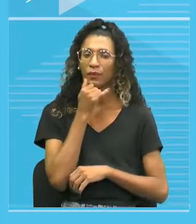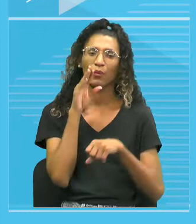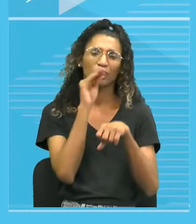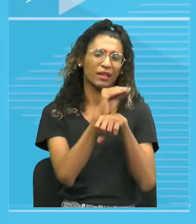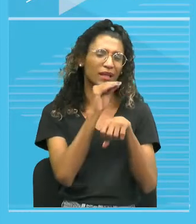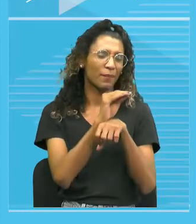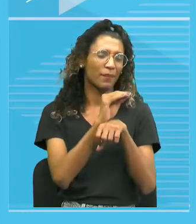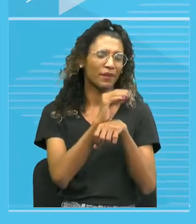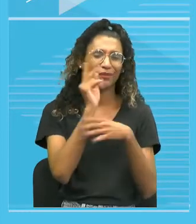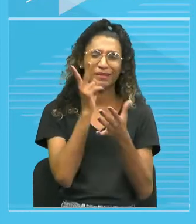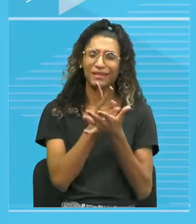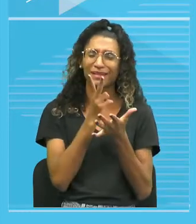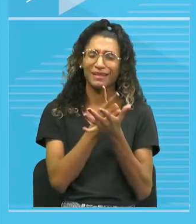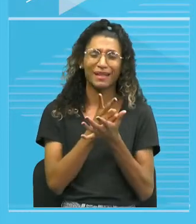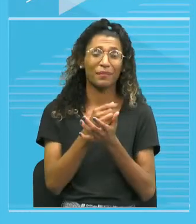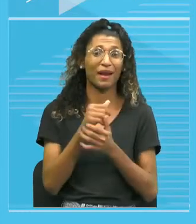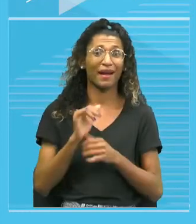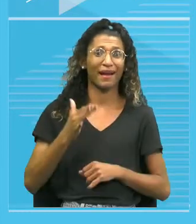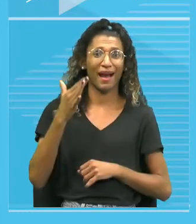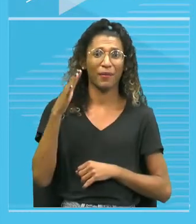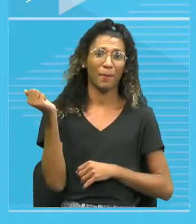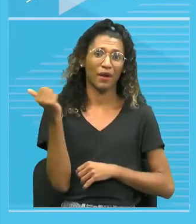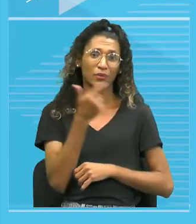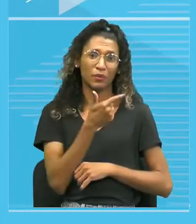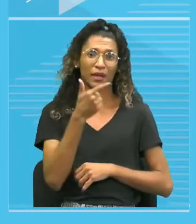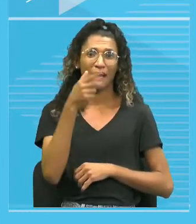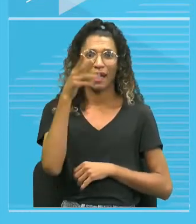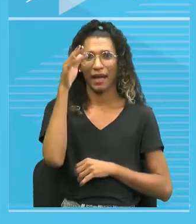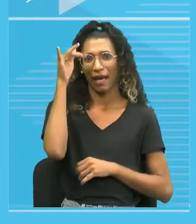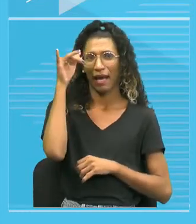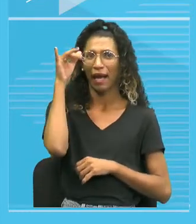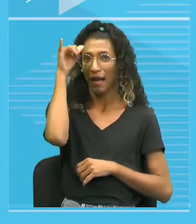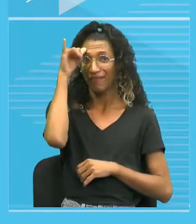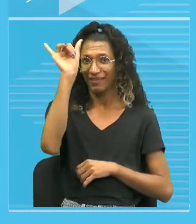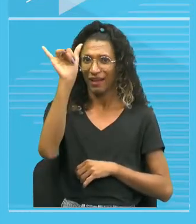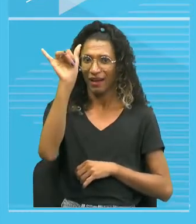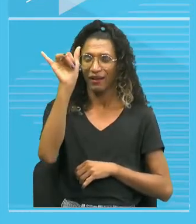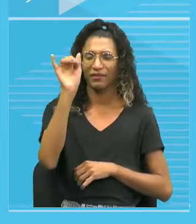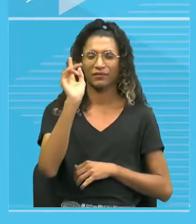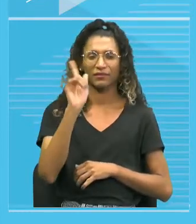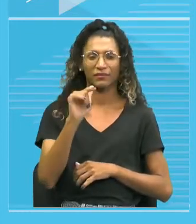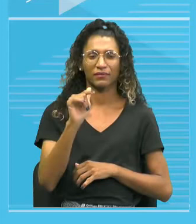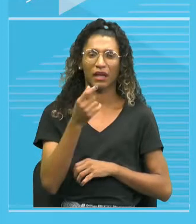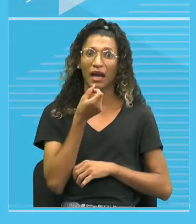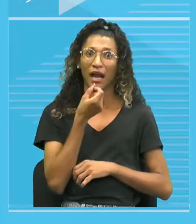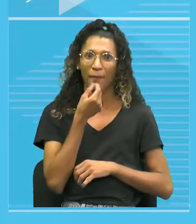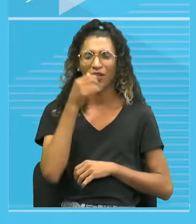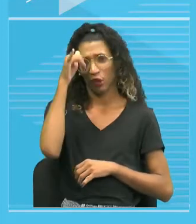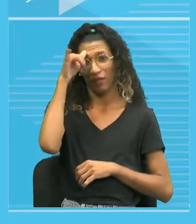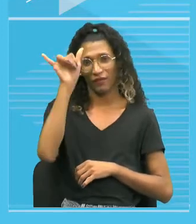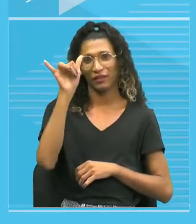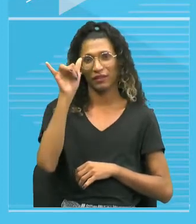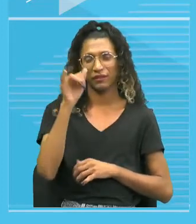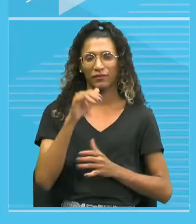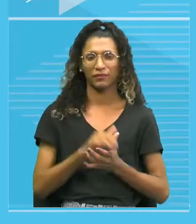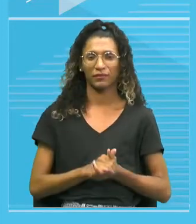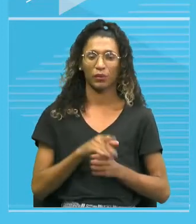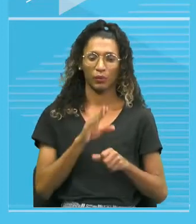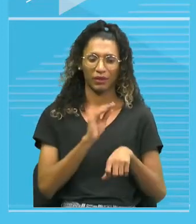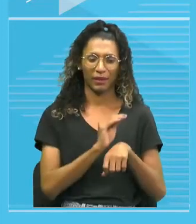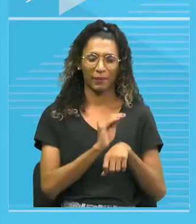sempre sai mais caro do que a prevenção. Sempre. Não adianta. Tá? Sempre sai mais